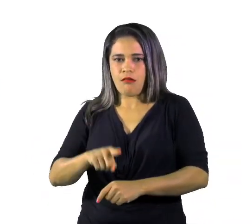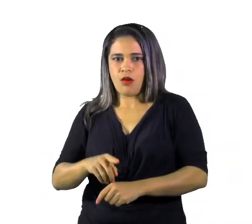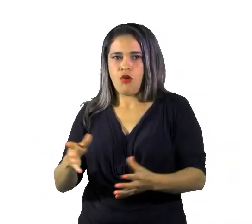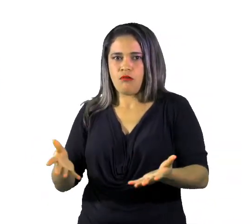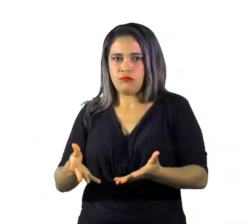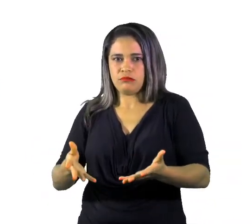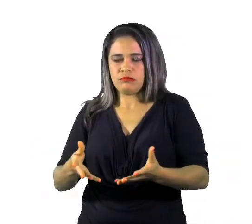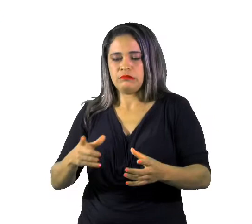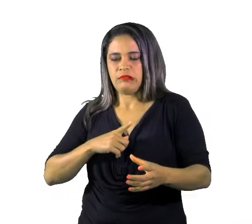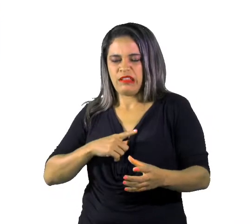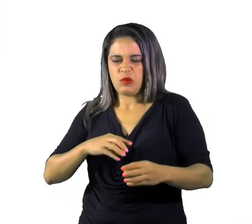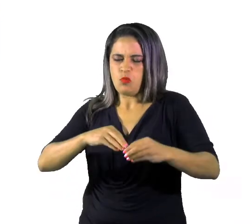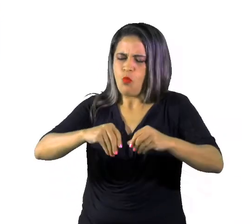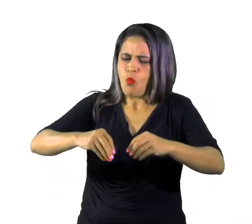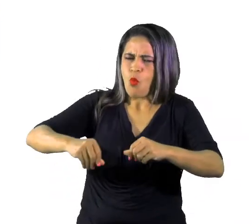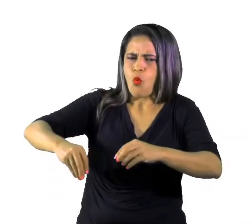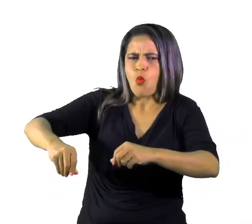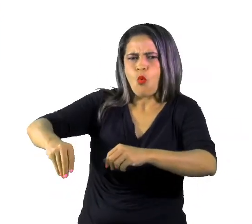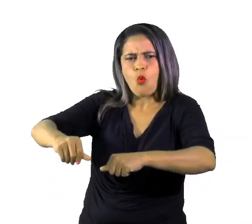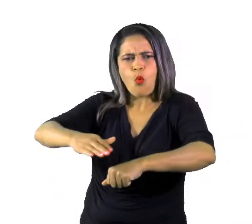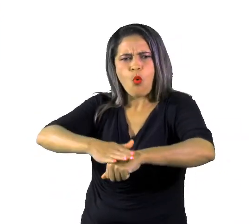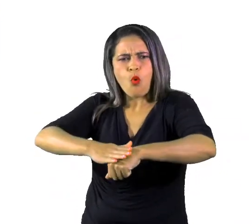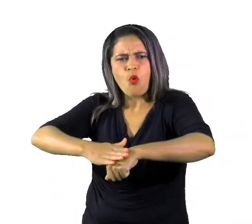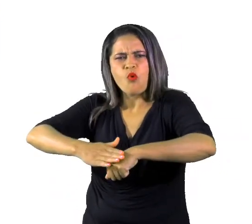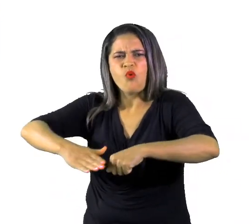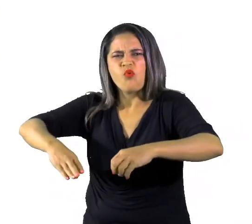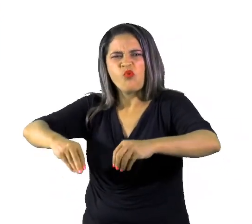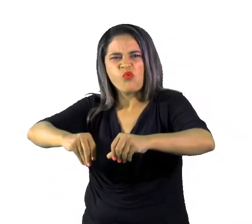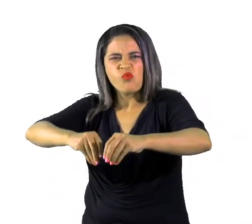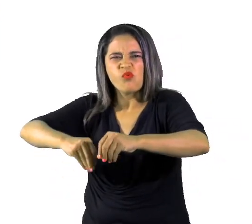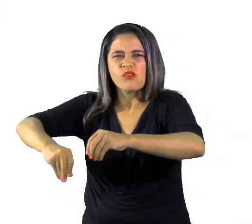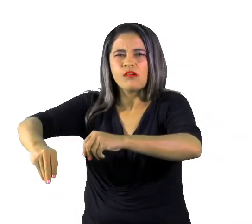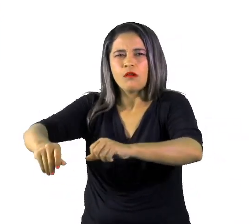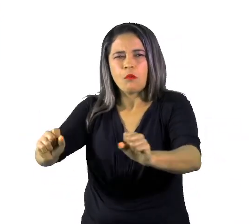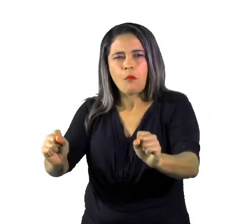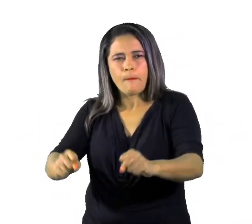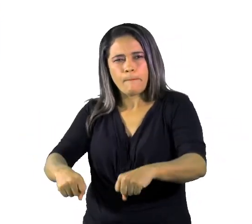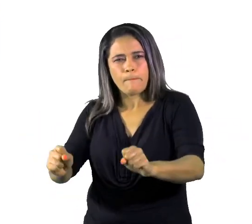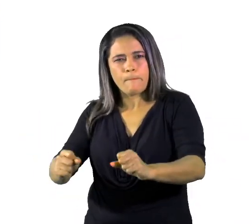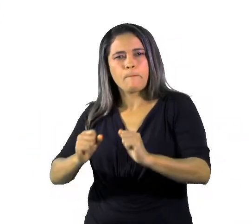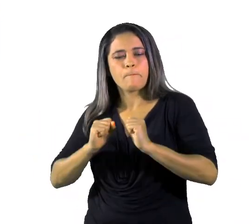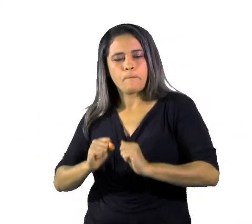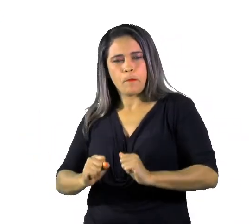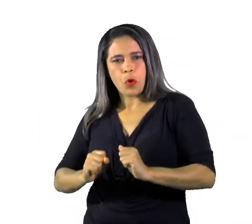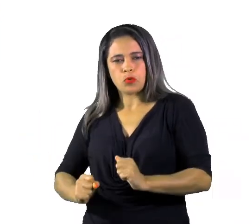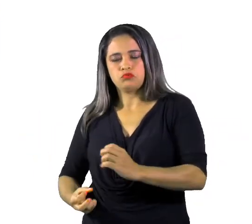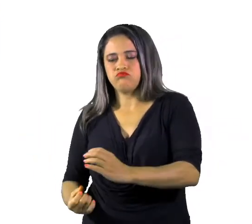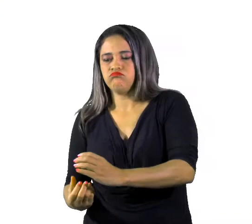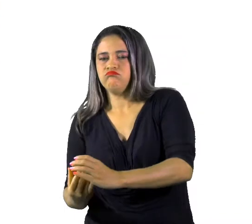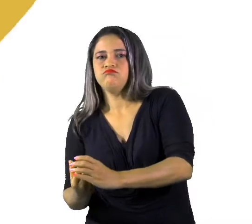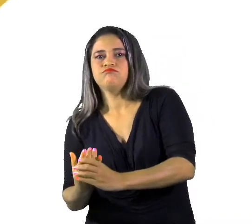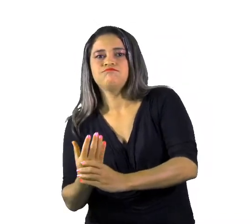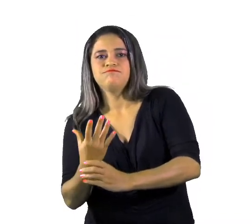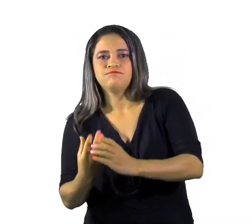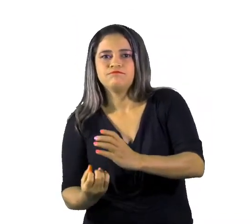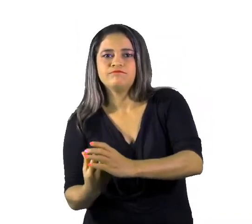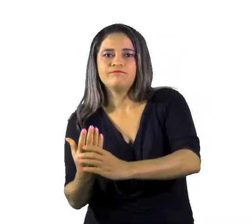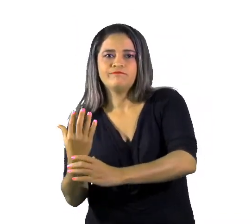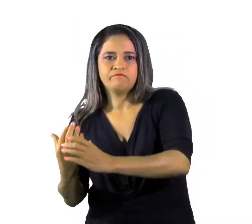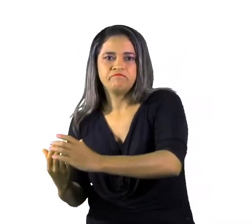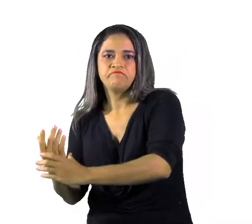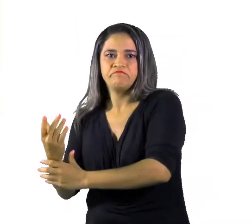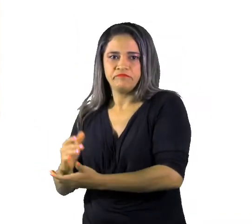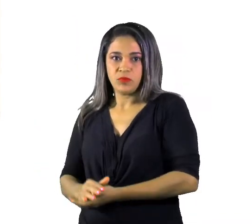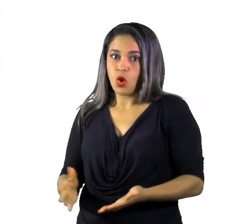grande faixa de terra, principalmente uma grande faixa de terra que pudesse ser plantável. Hoje, estima-se